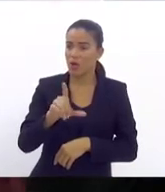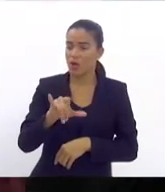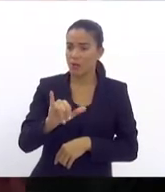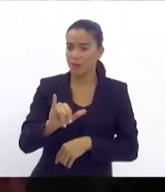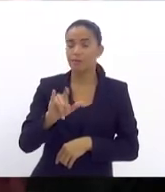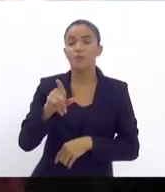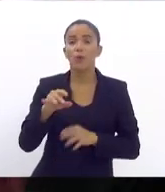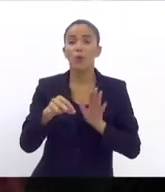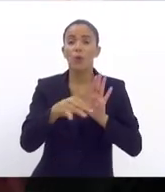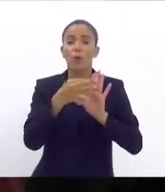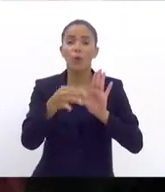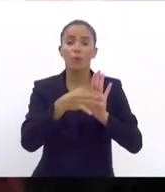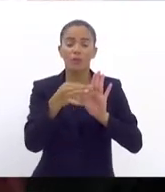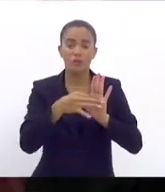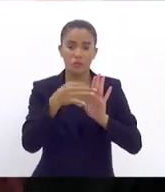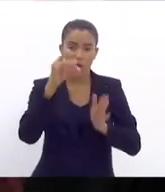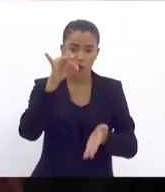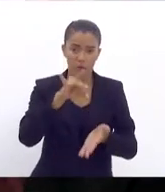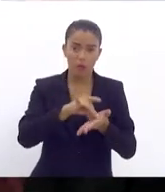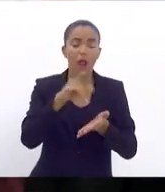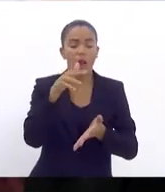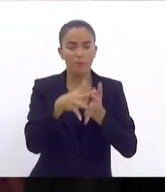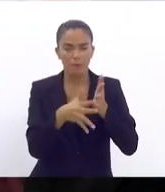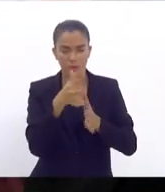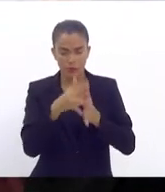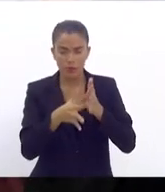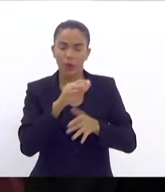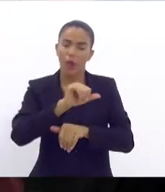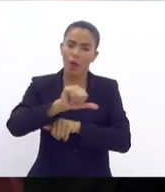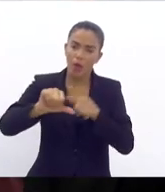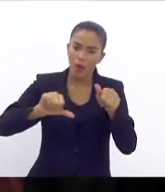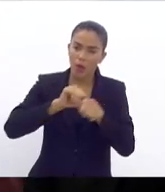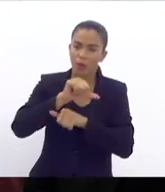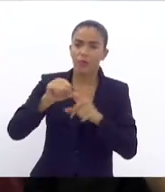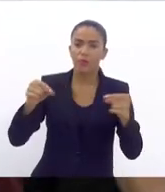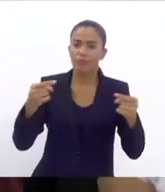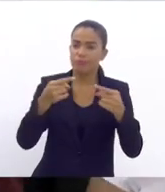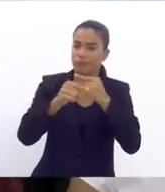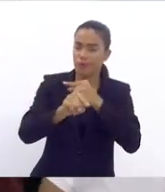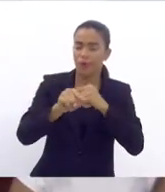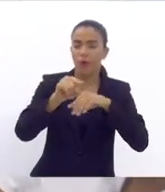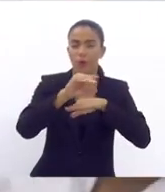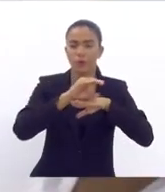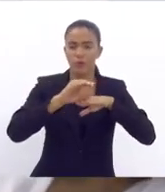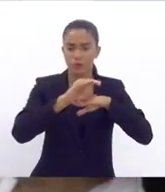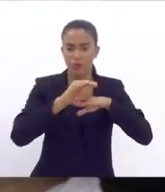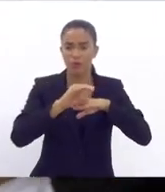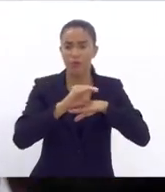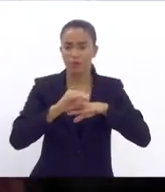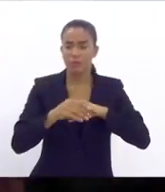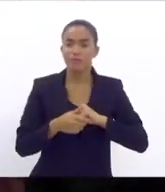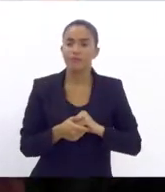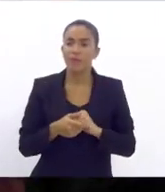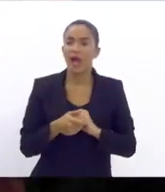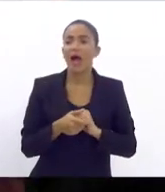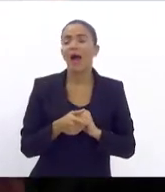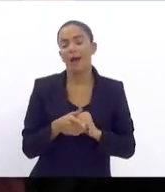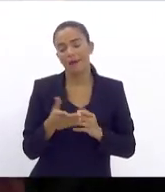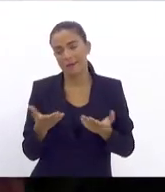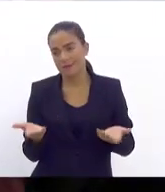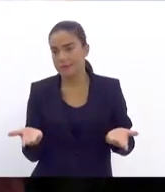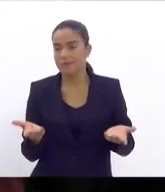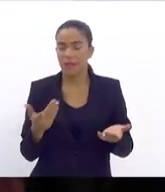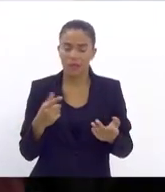era pela prejudicabilidade, depois alterou para constitucionalidade. Não, veio, Ah, então é só tirar do capítulo do... Então está